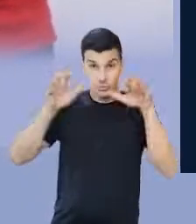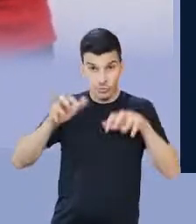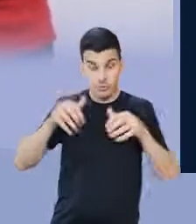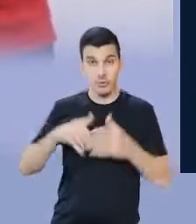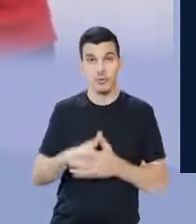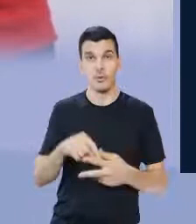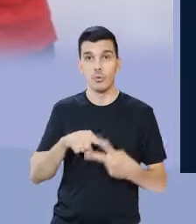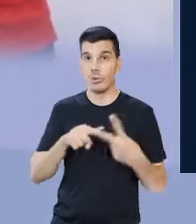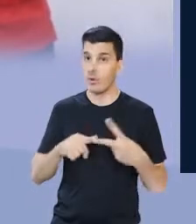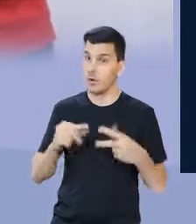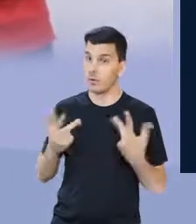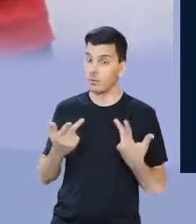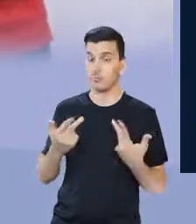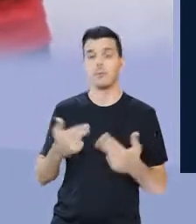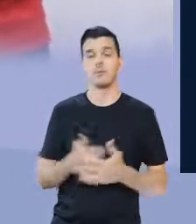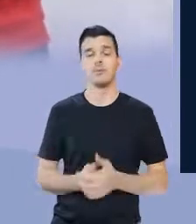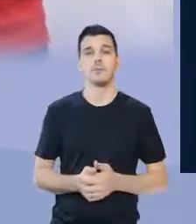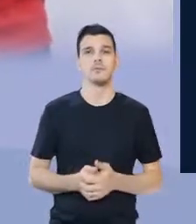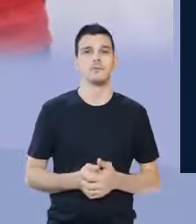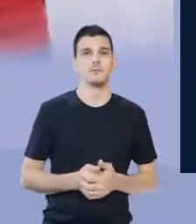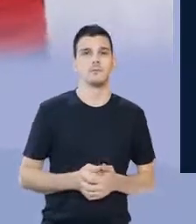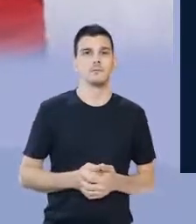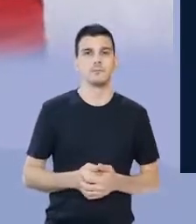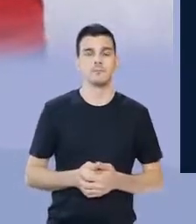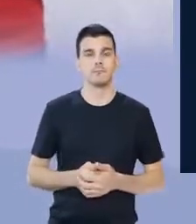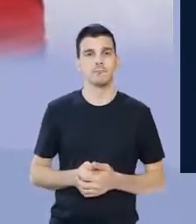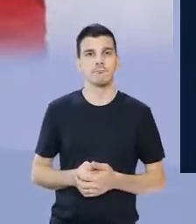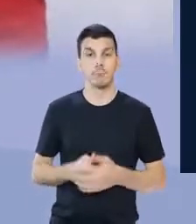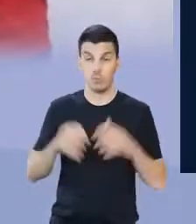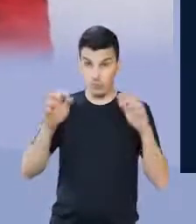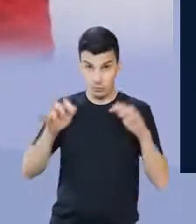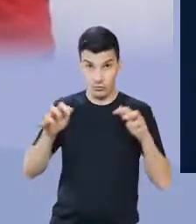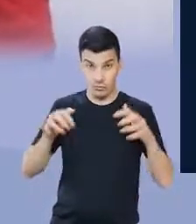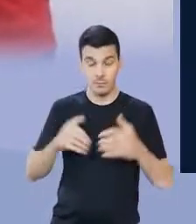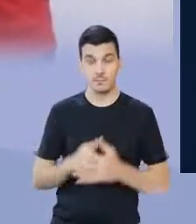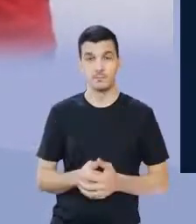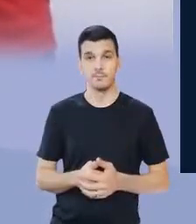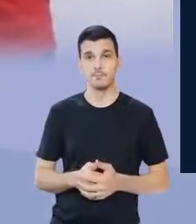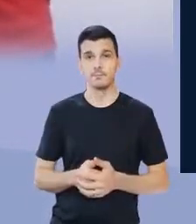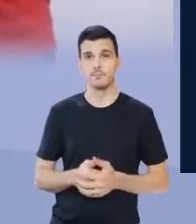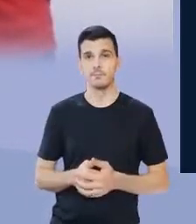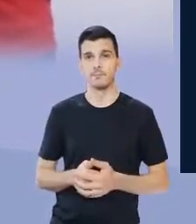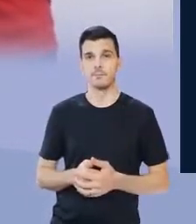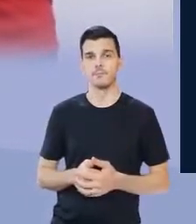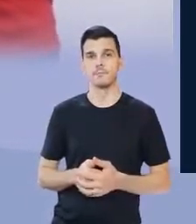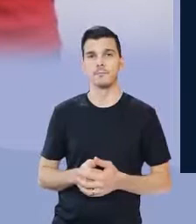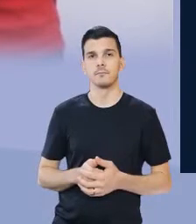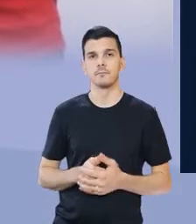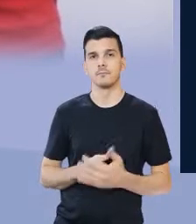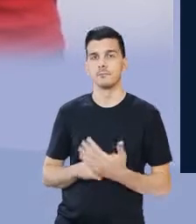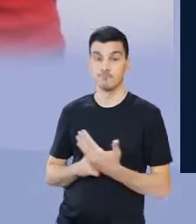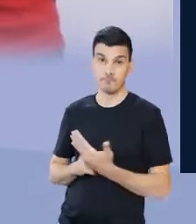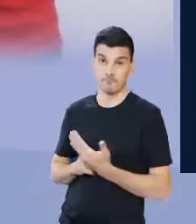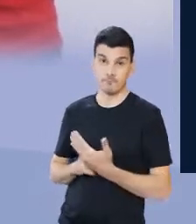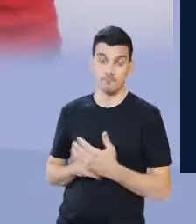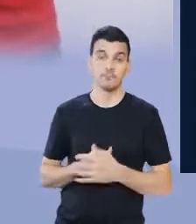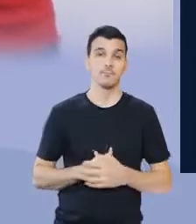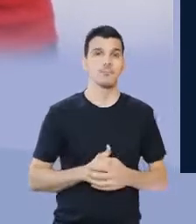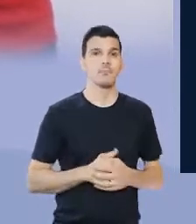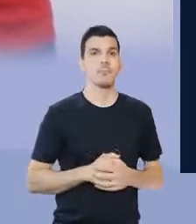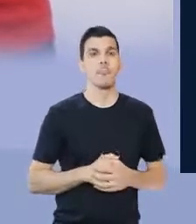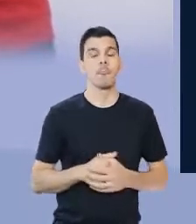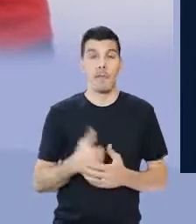acontecendo ao mesmo tempo. Os homens jogando vôlei e chovendo. I was sleeping while she was doing her homework. Eu